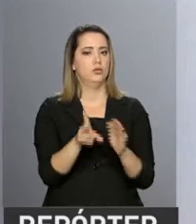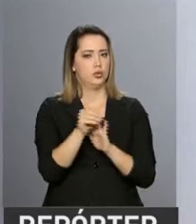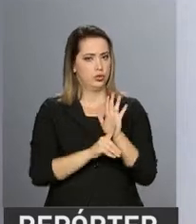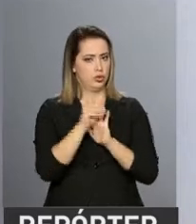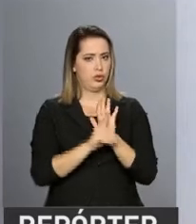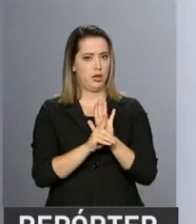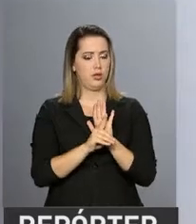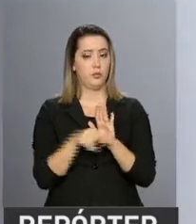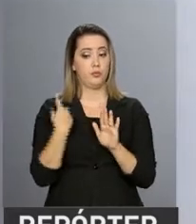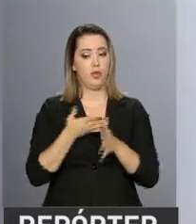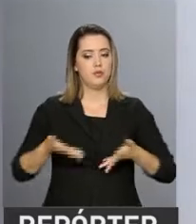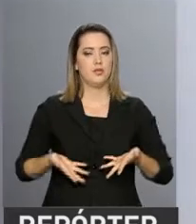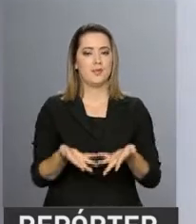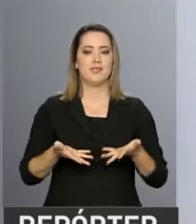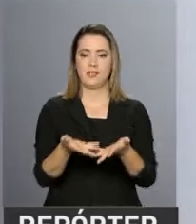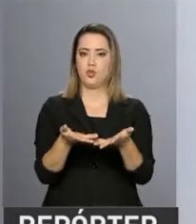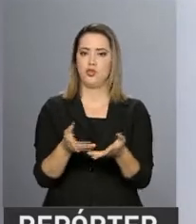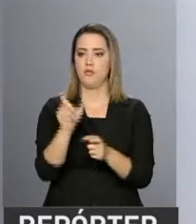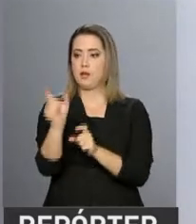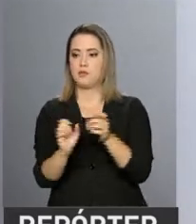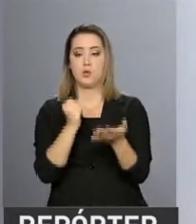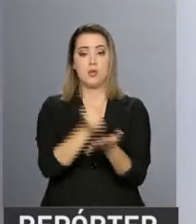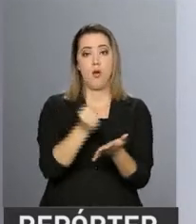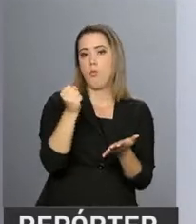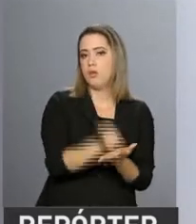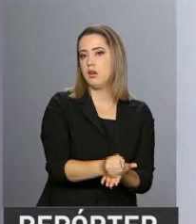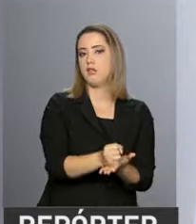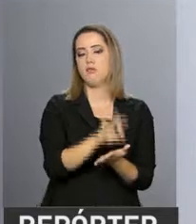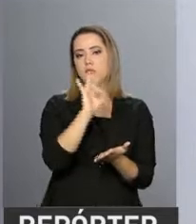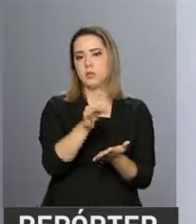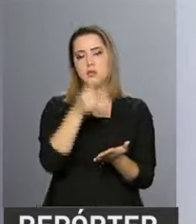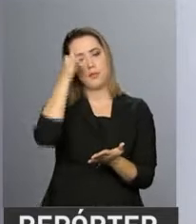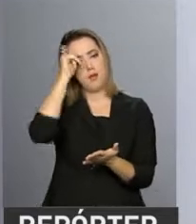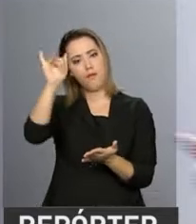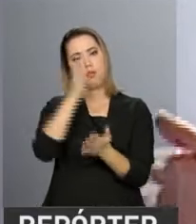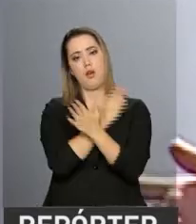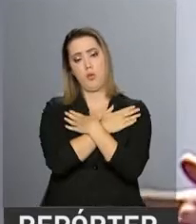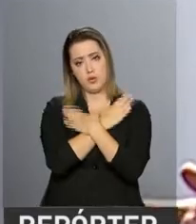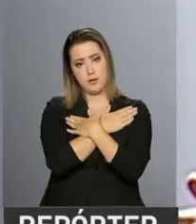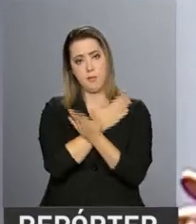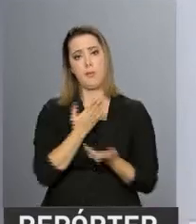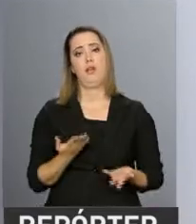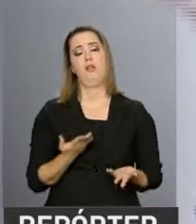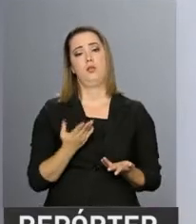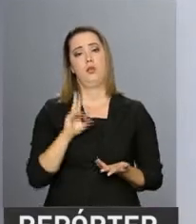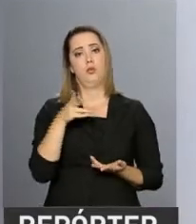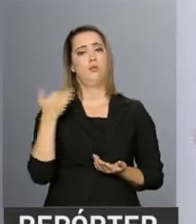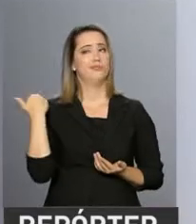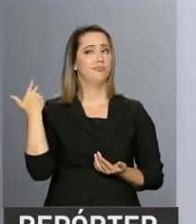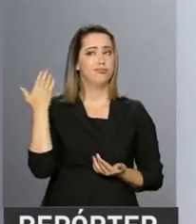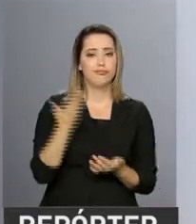nós vamos, na verdade, incentivar a contratação para combater o desemprego, uma tese que há muito tempo se falava e